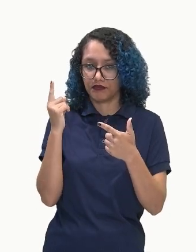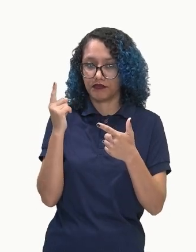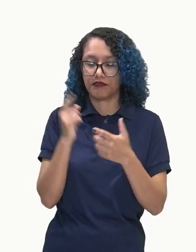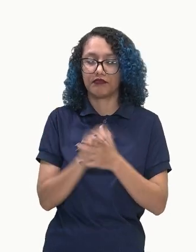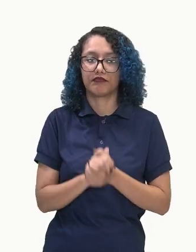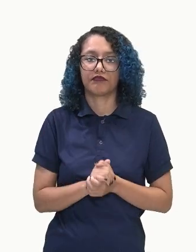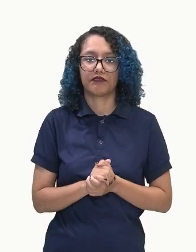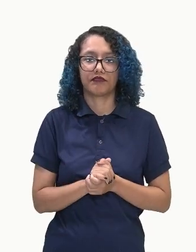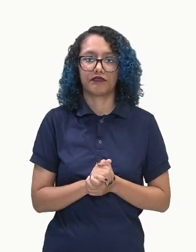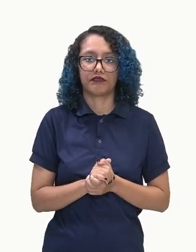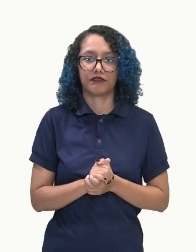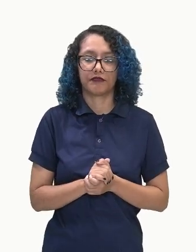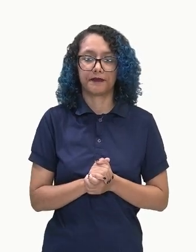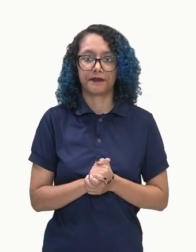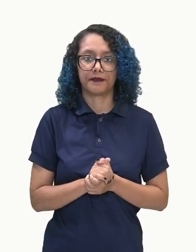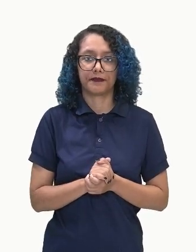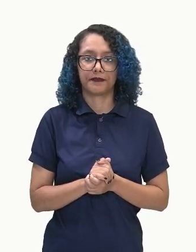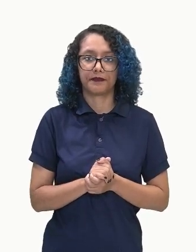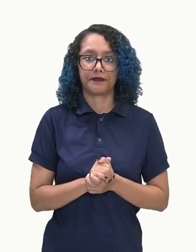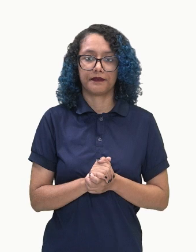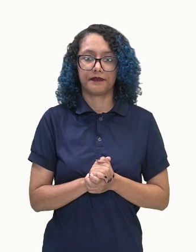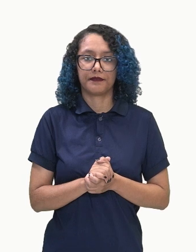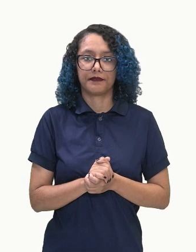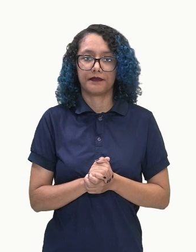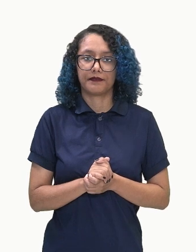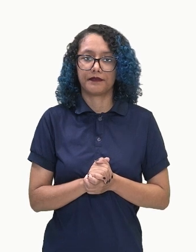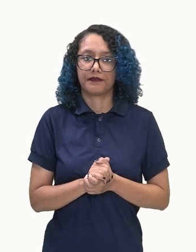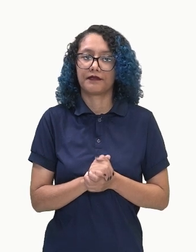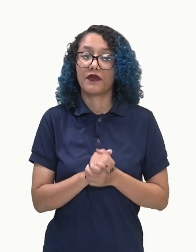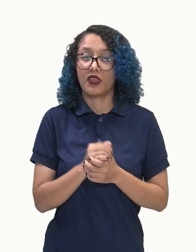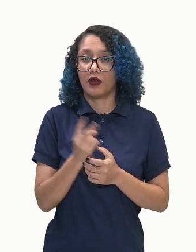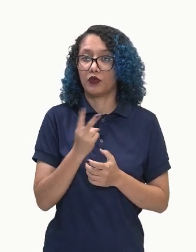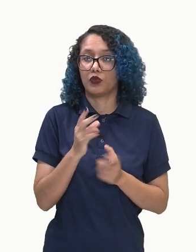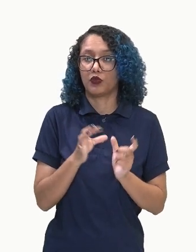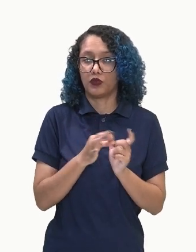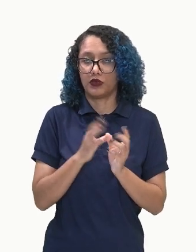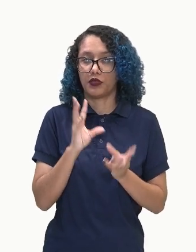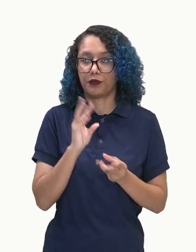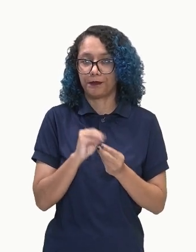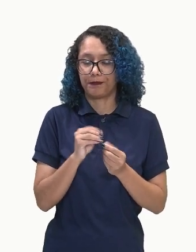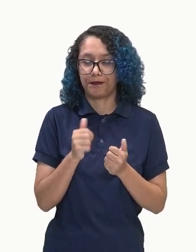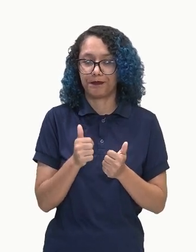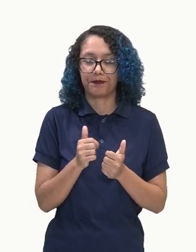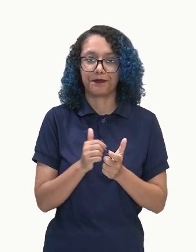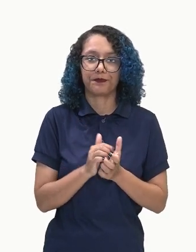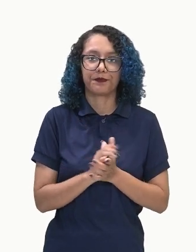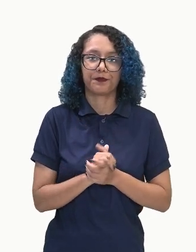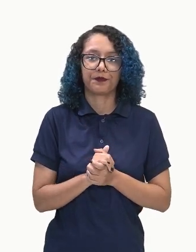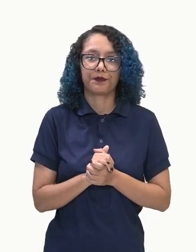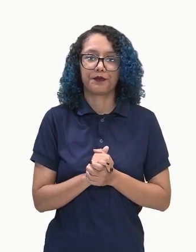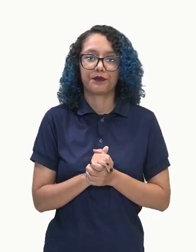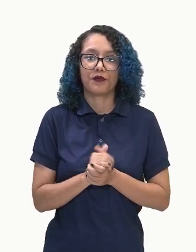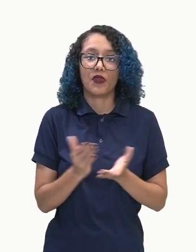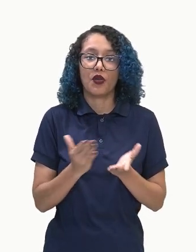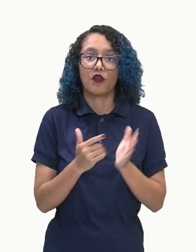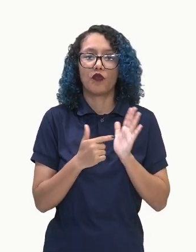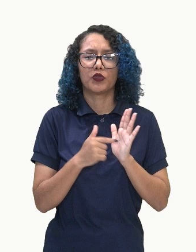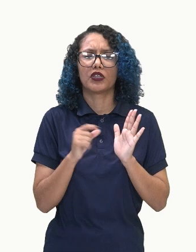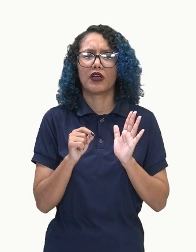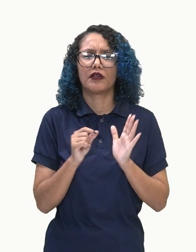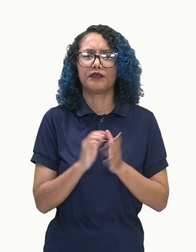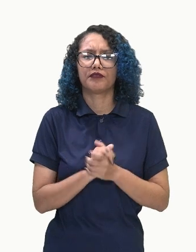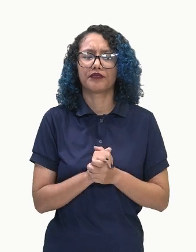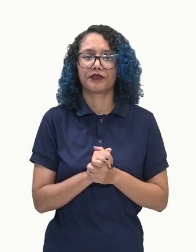and therefore. Duas conjunções conclusivas, certo? Vou mostrar para vocês agora